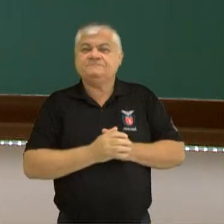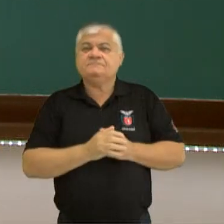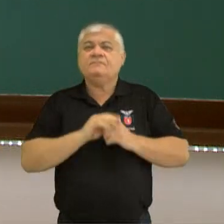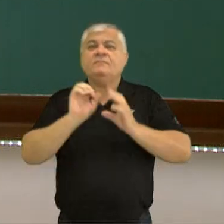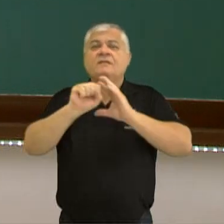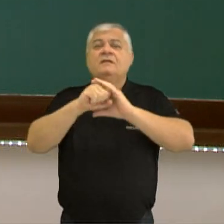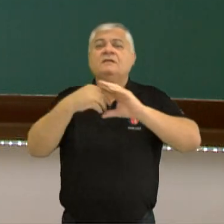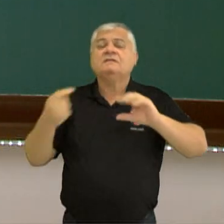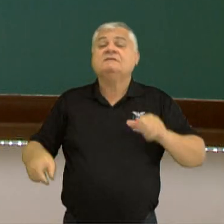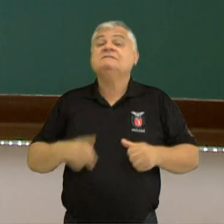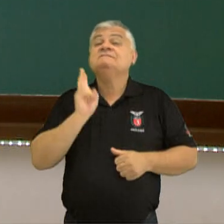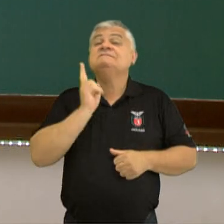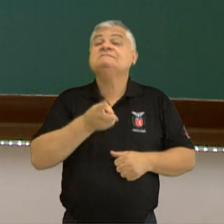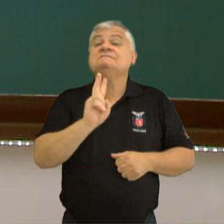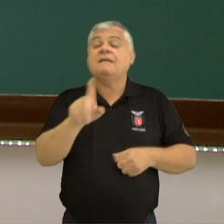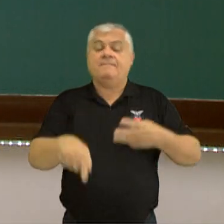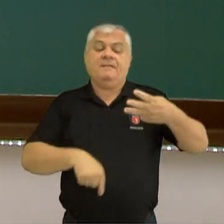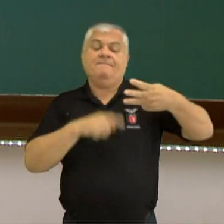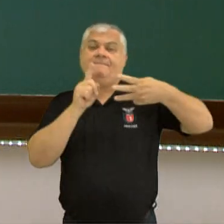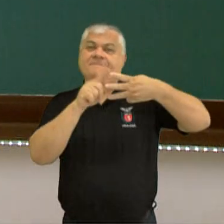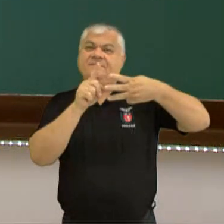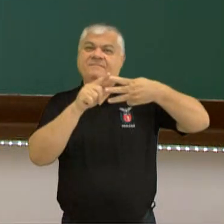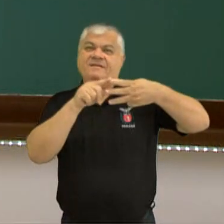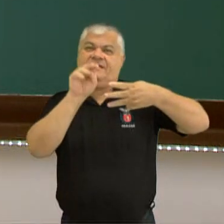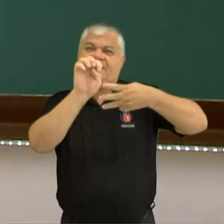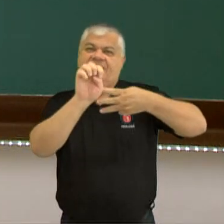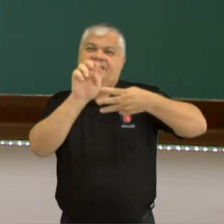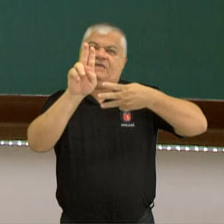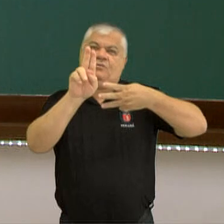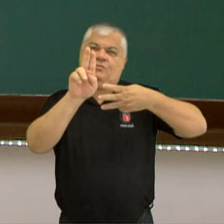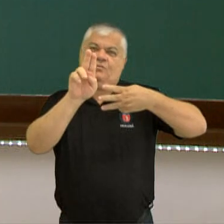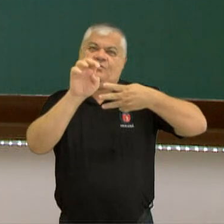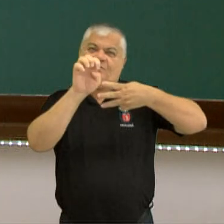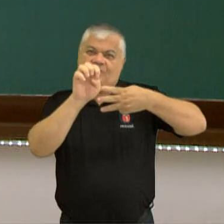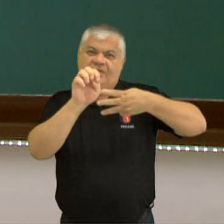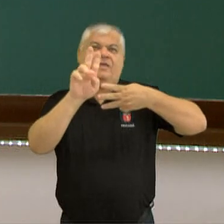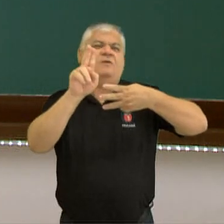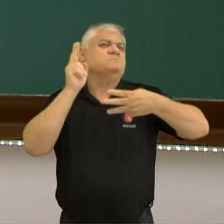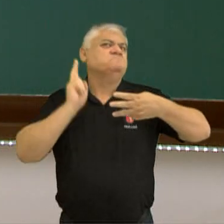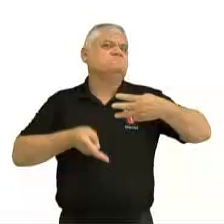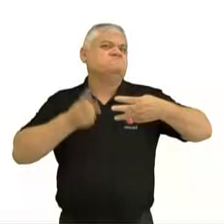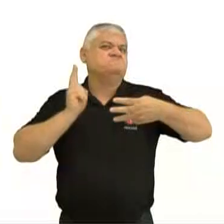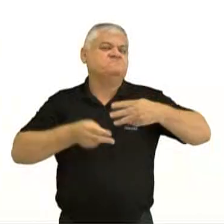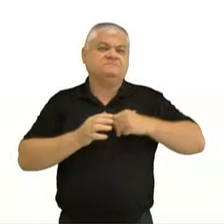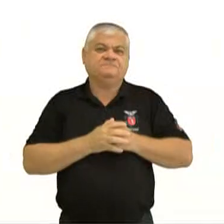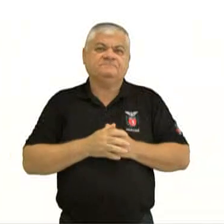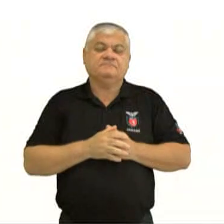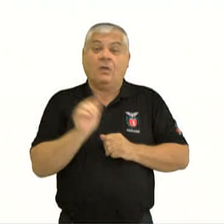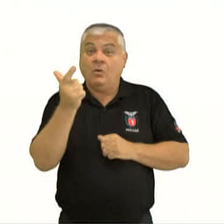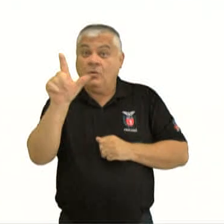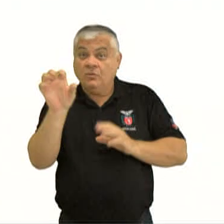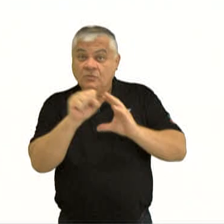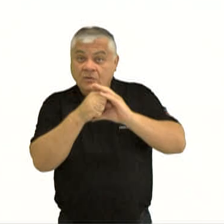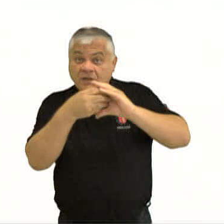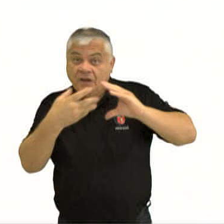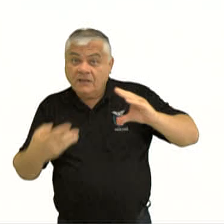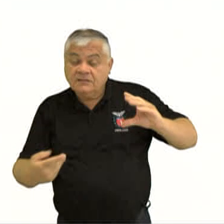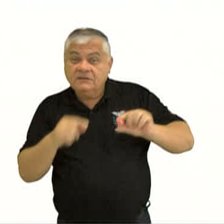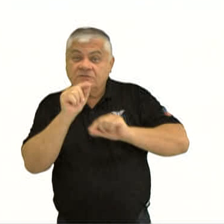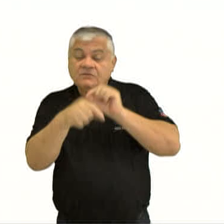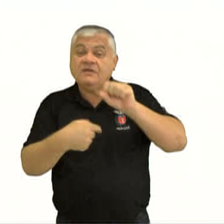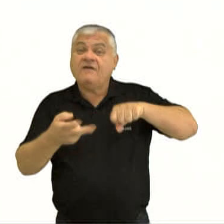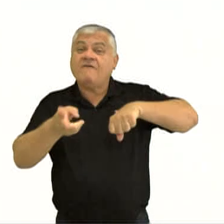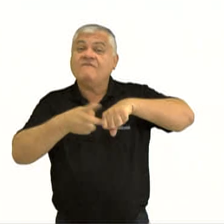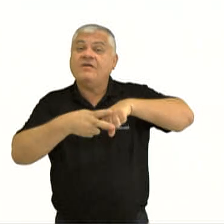em primeira pessoa. E outra característica do gênero relato é predominância dos verbos